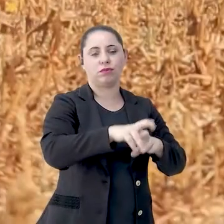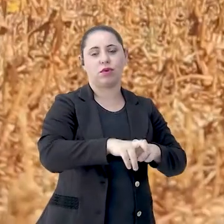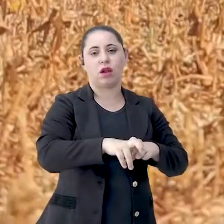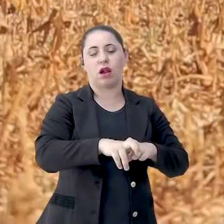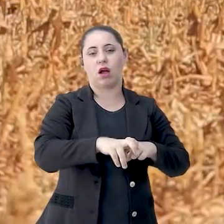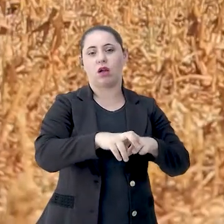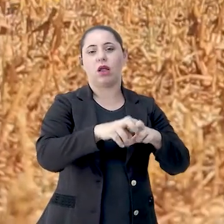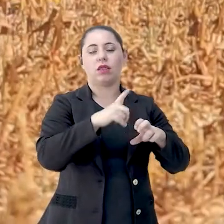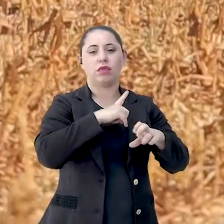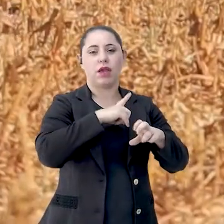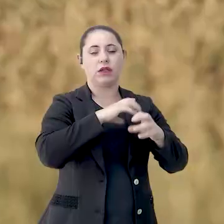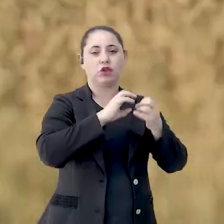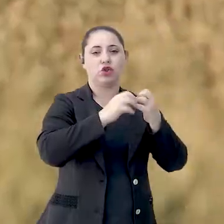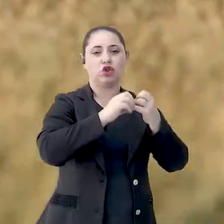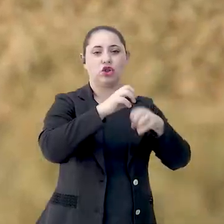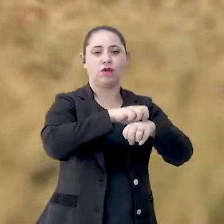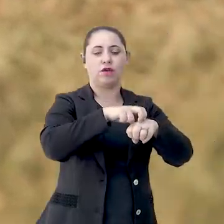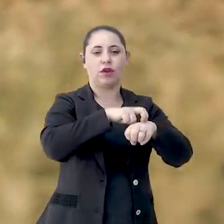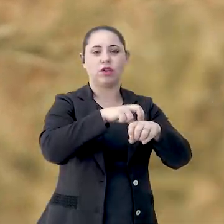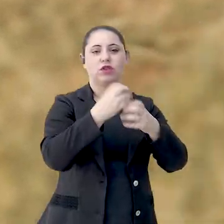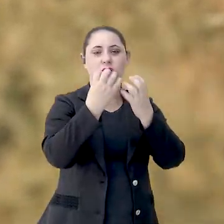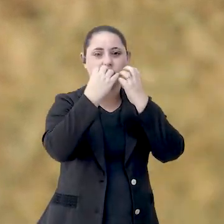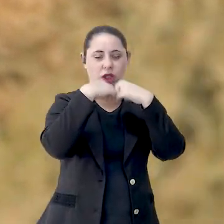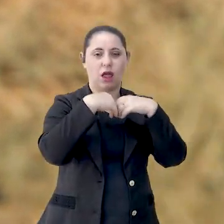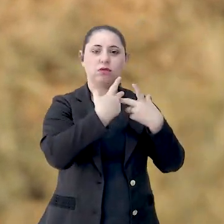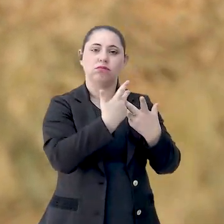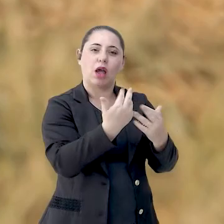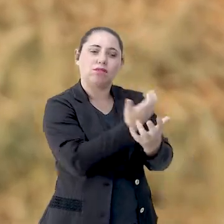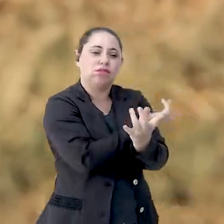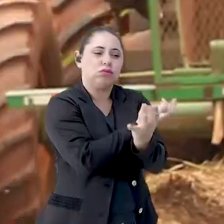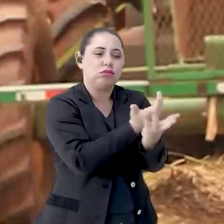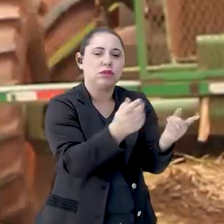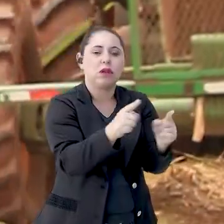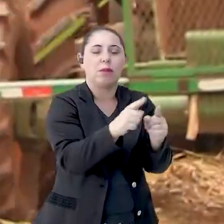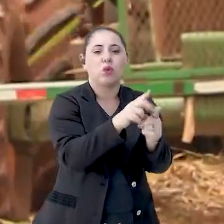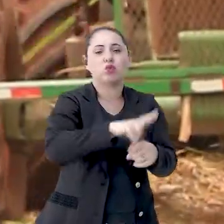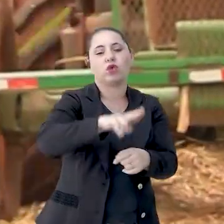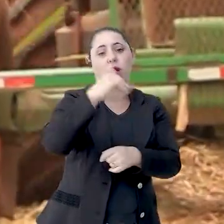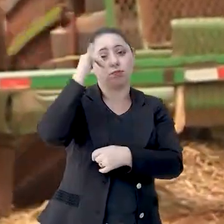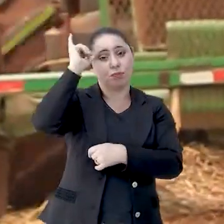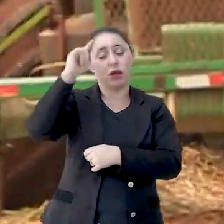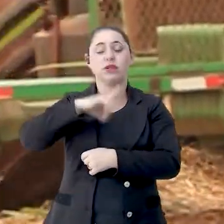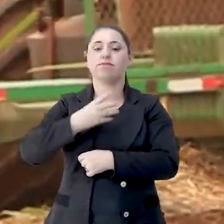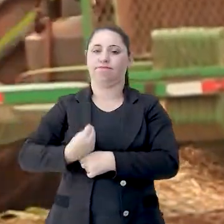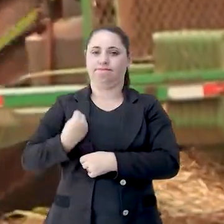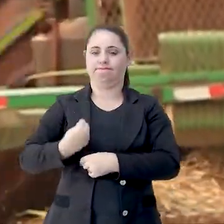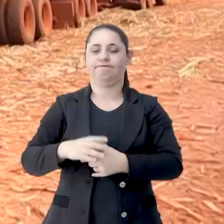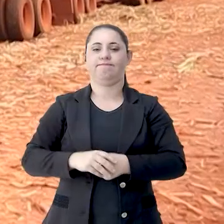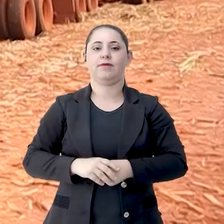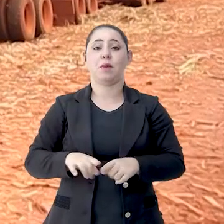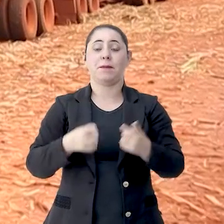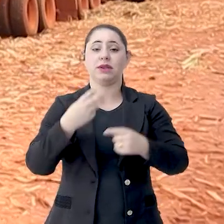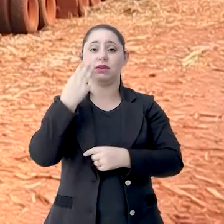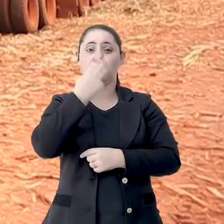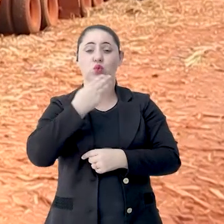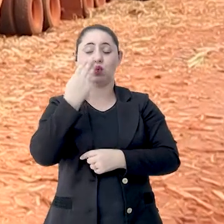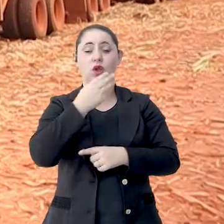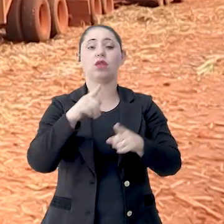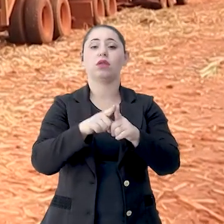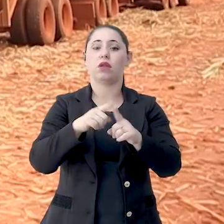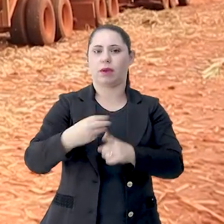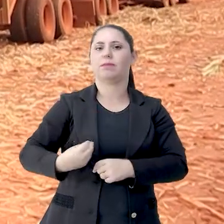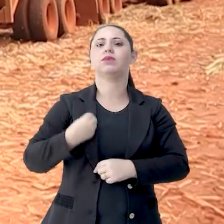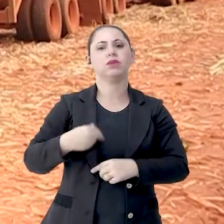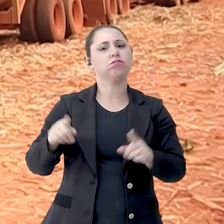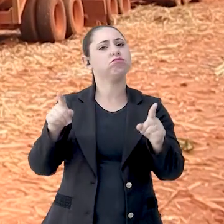milho e pastagens, ocupadas por gado, ainda existem, mas a cana-de-açúcar já está presente em boa parte